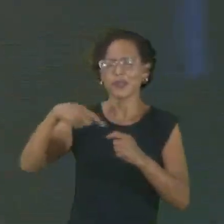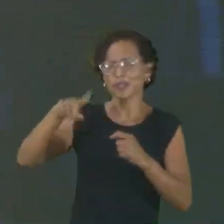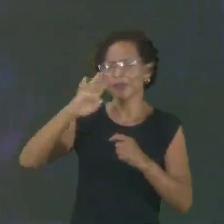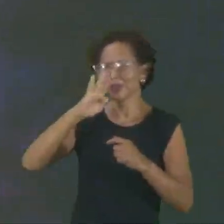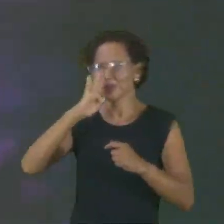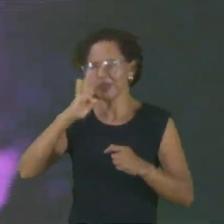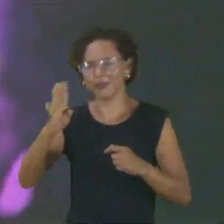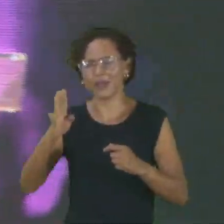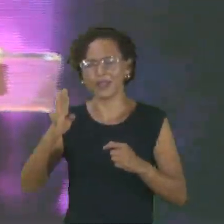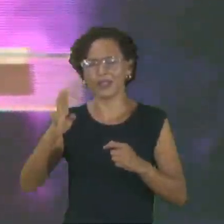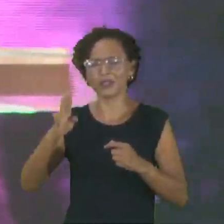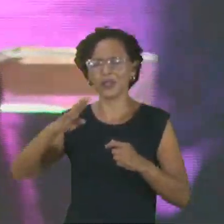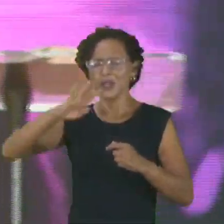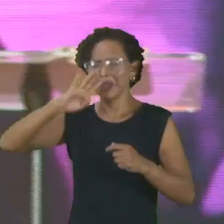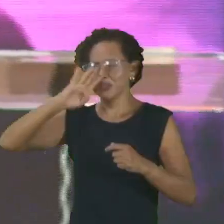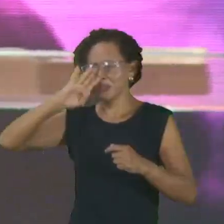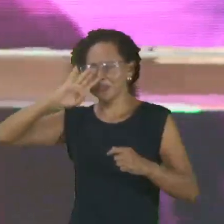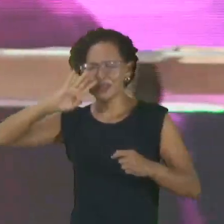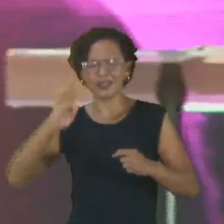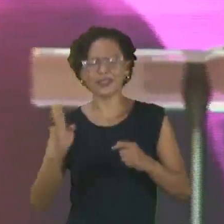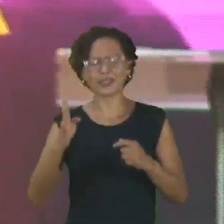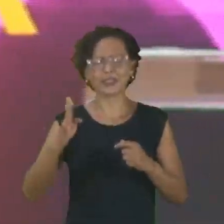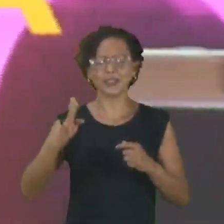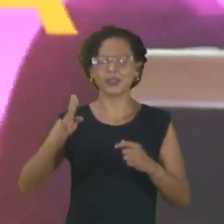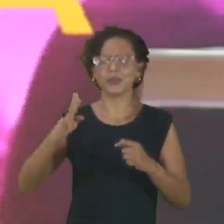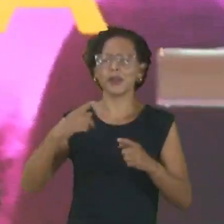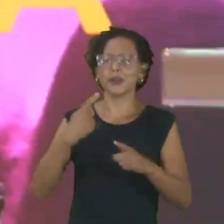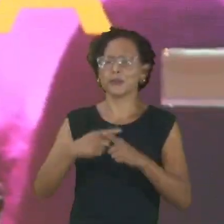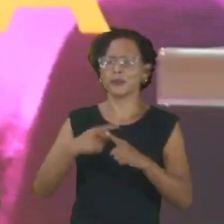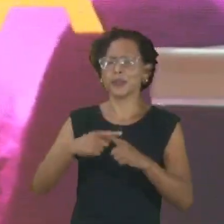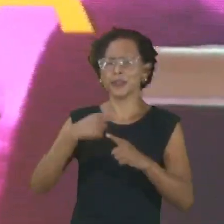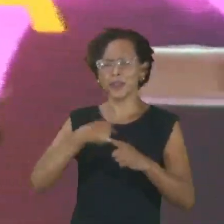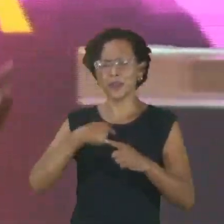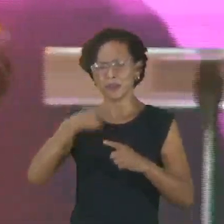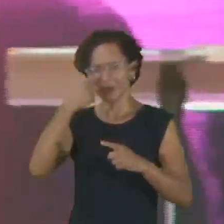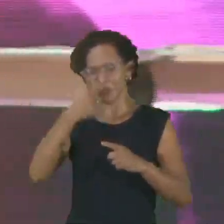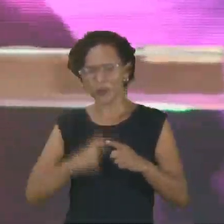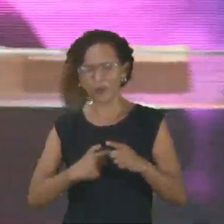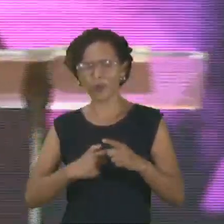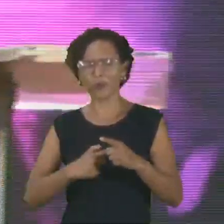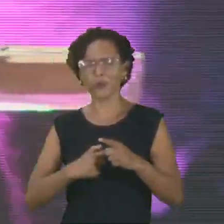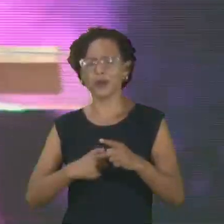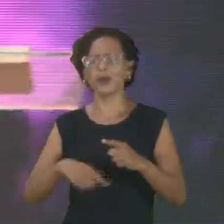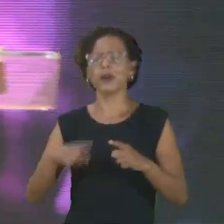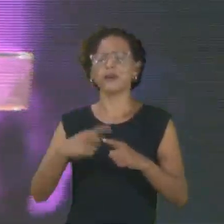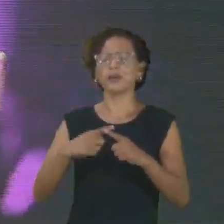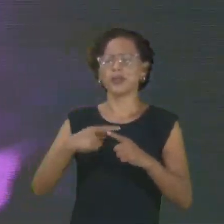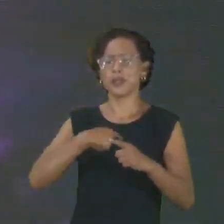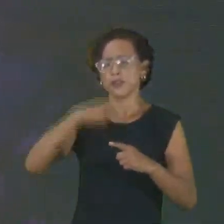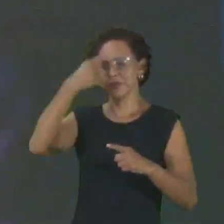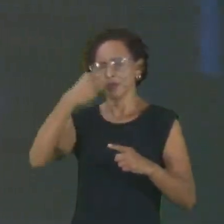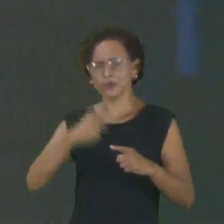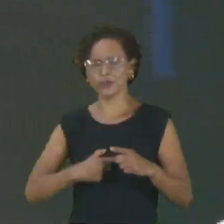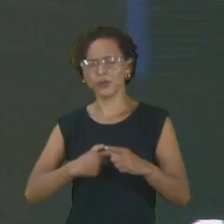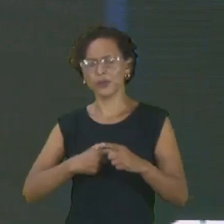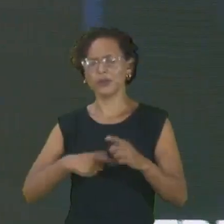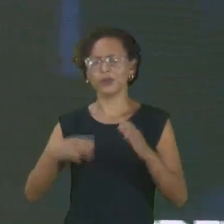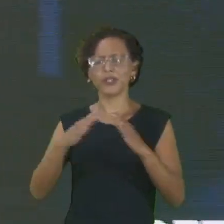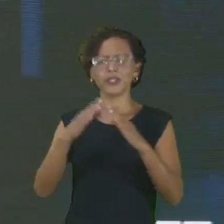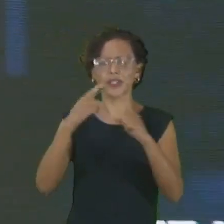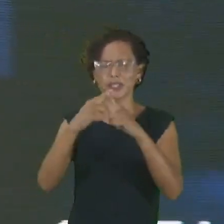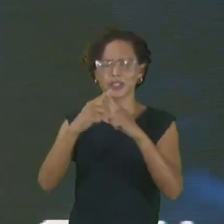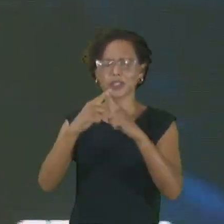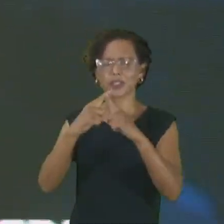julgamento, de condenação, porque eu sou, diga mais forte, eu sou